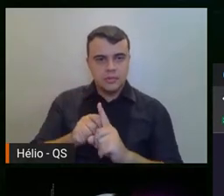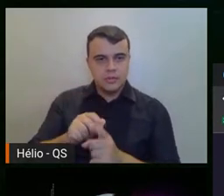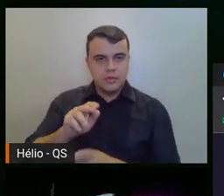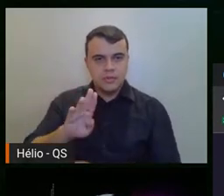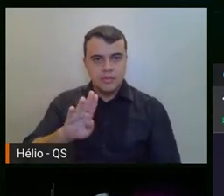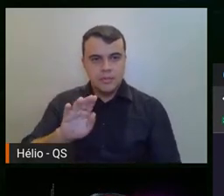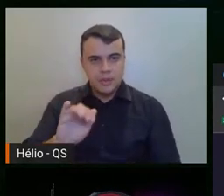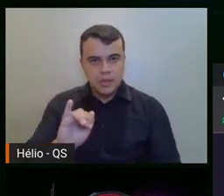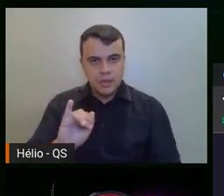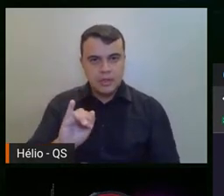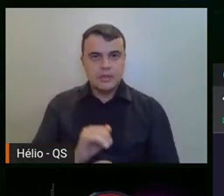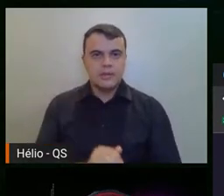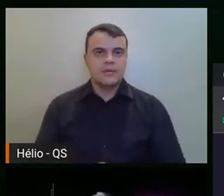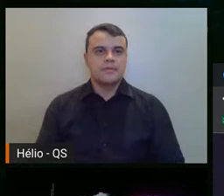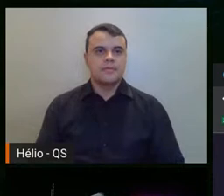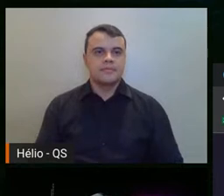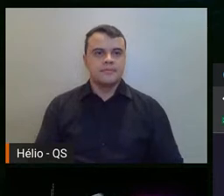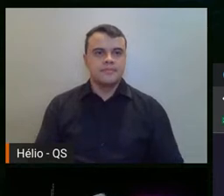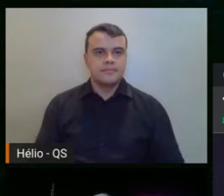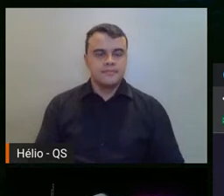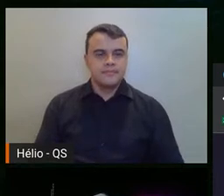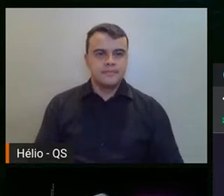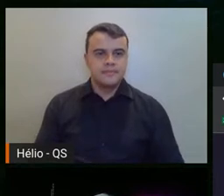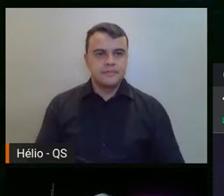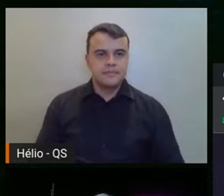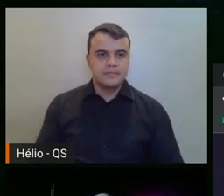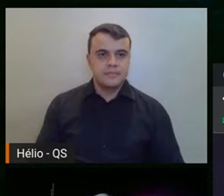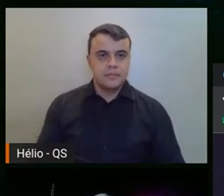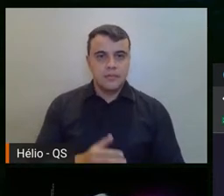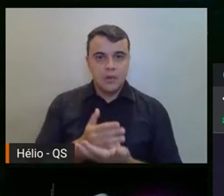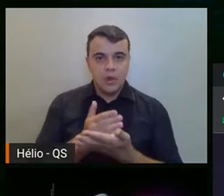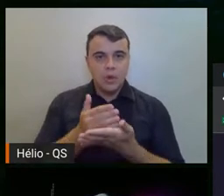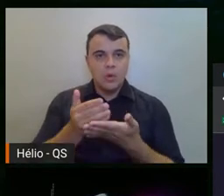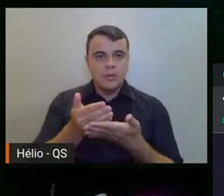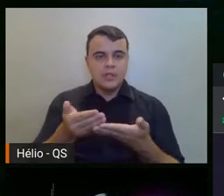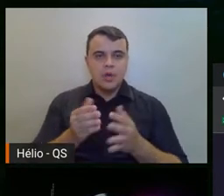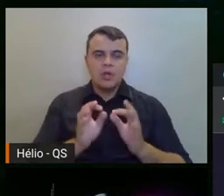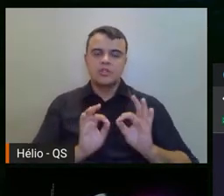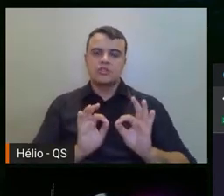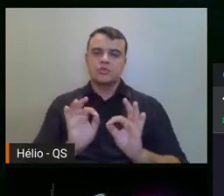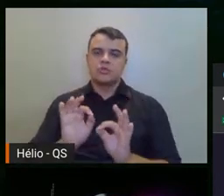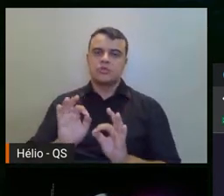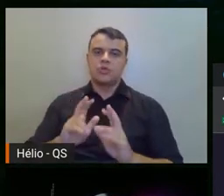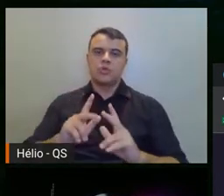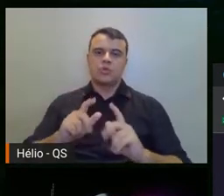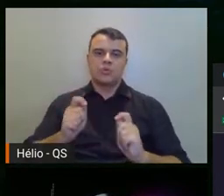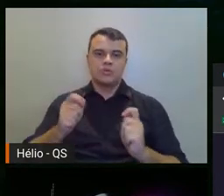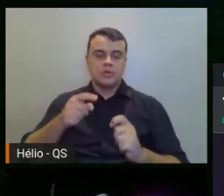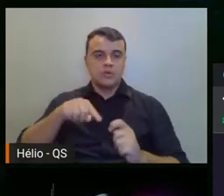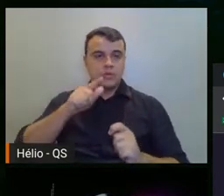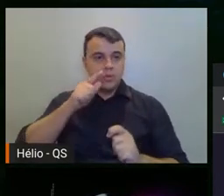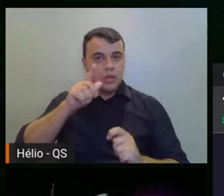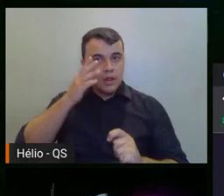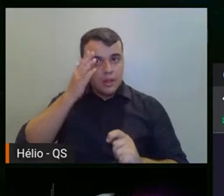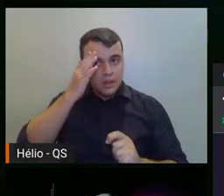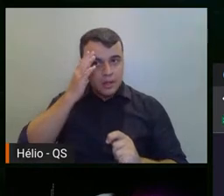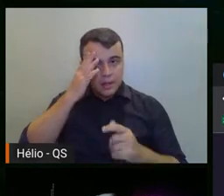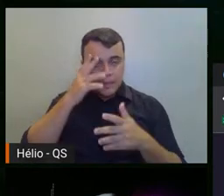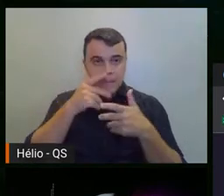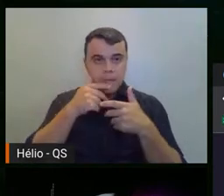para ajudar ali também então a gente começa a estruturar tudo em carreiras para que você começa a entender